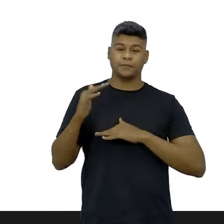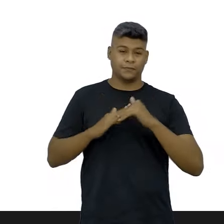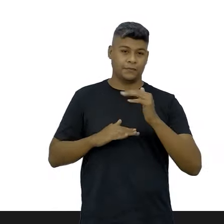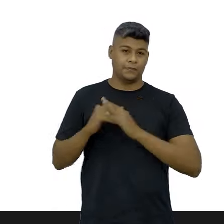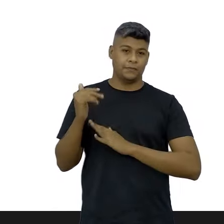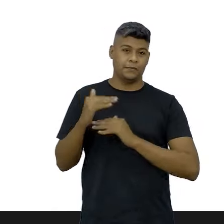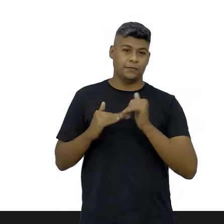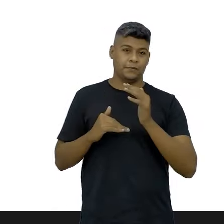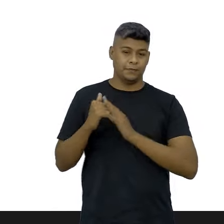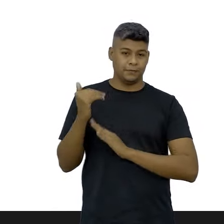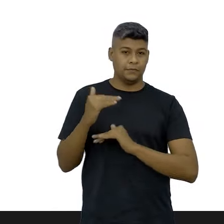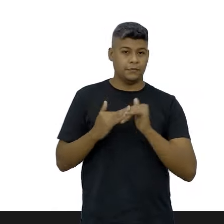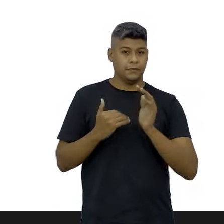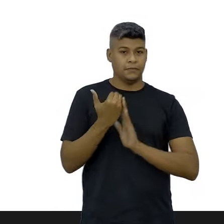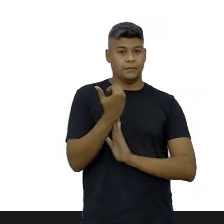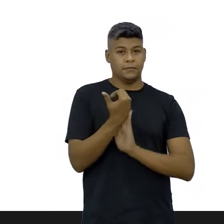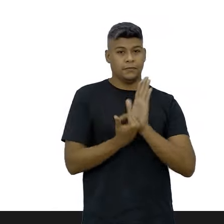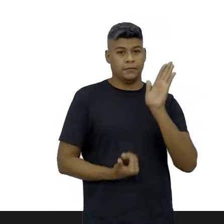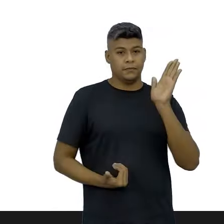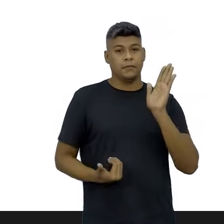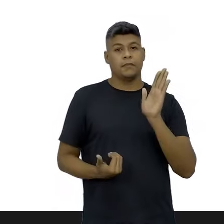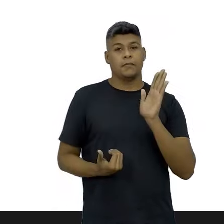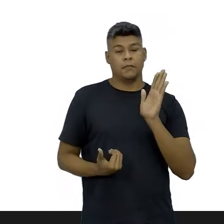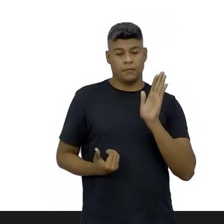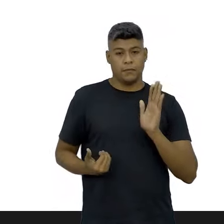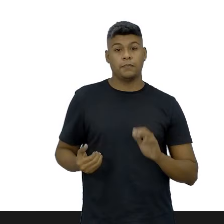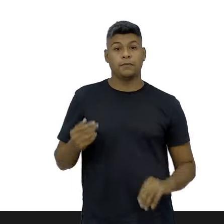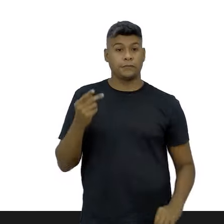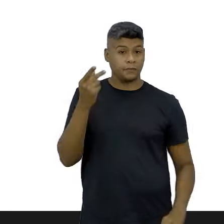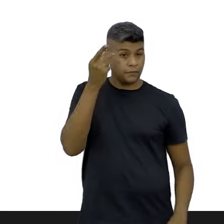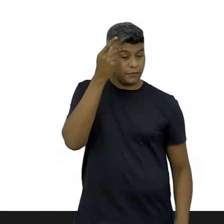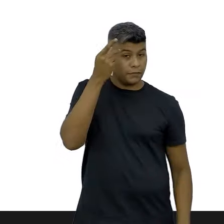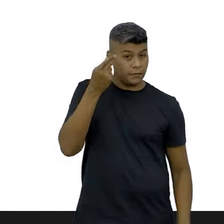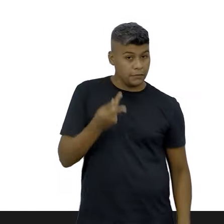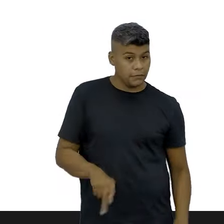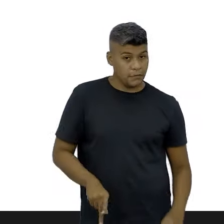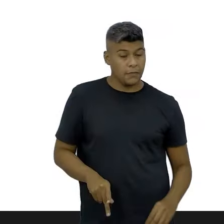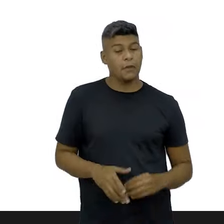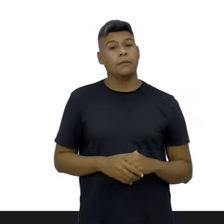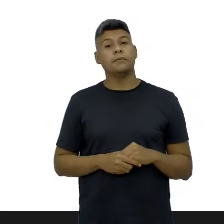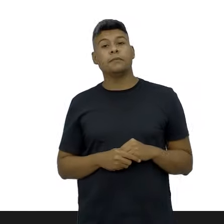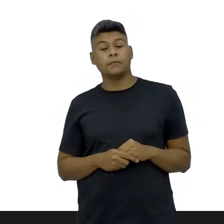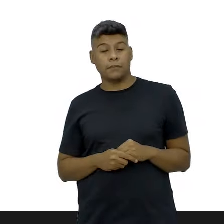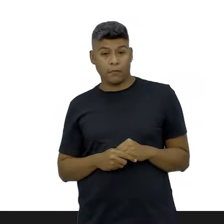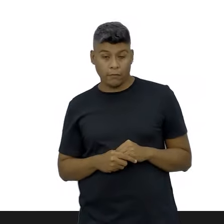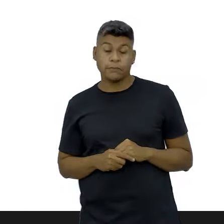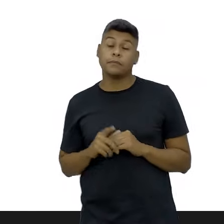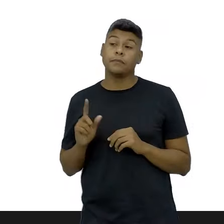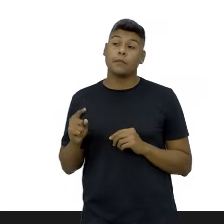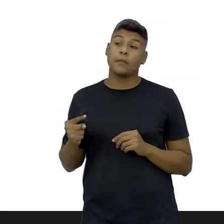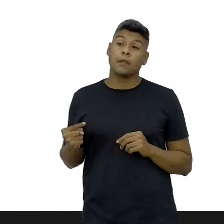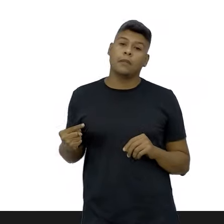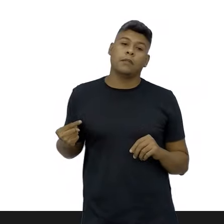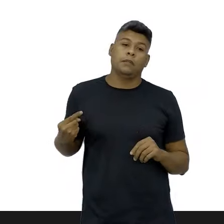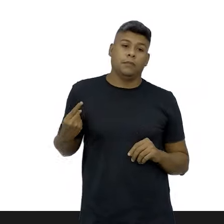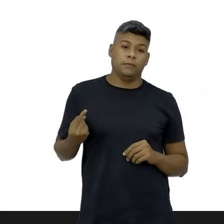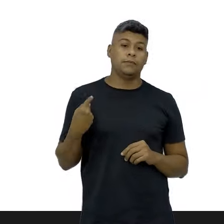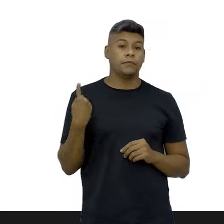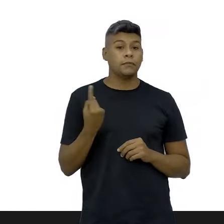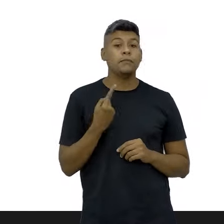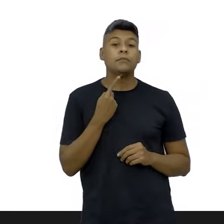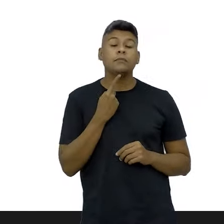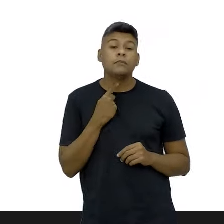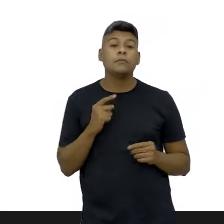do currículo paulista, que serão exploradas aí ao longo da sequência 2. No segundo momento, nós